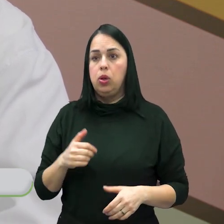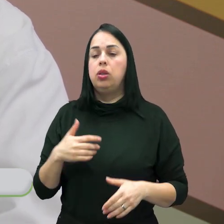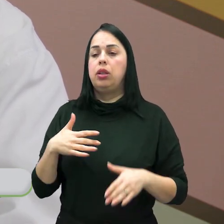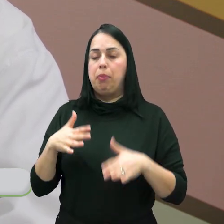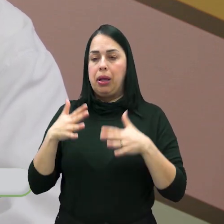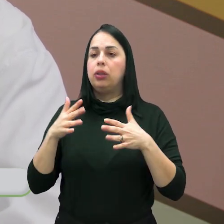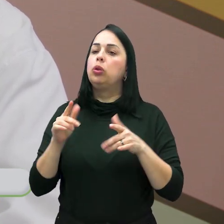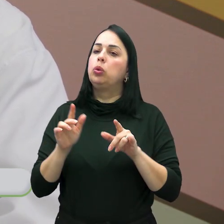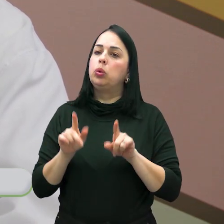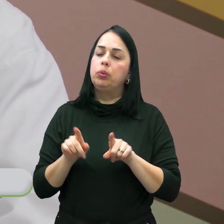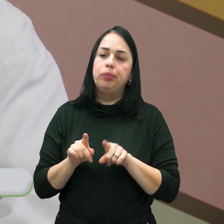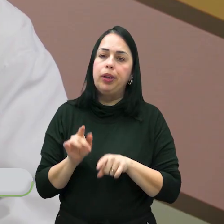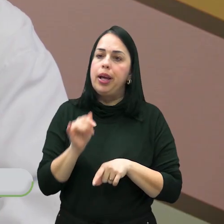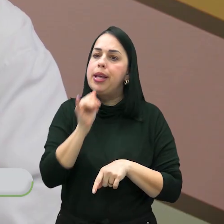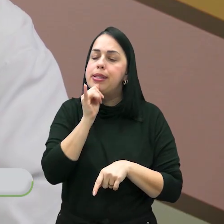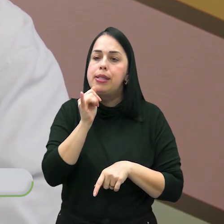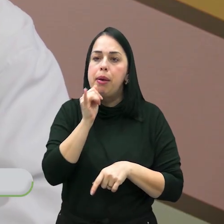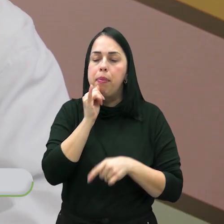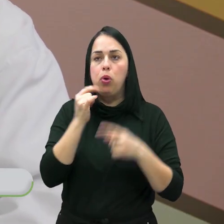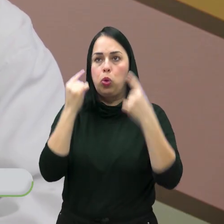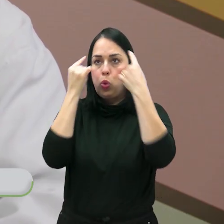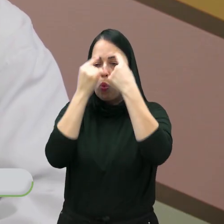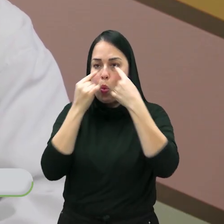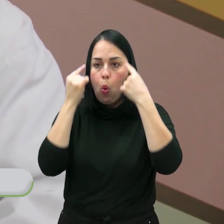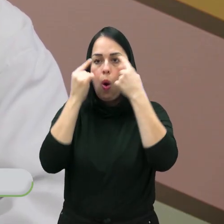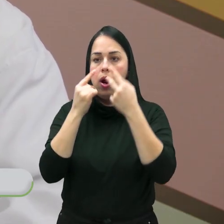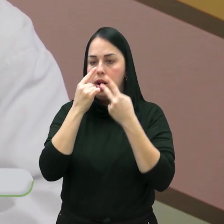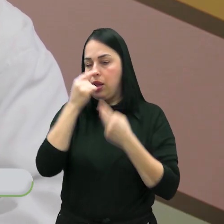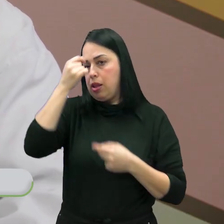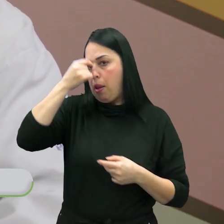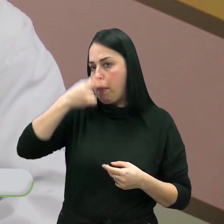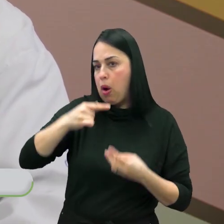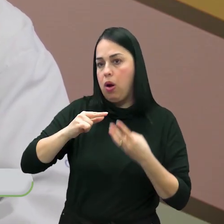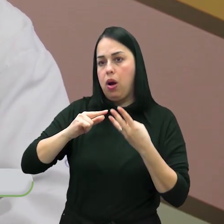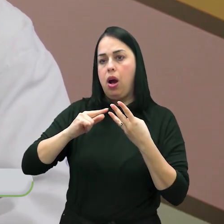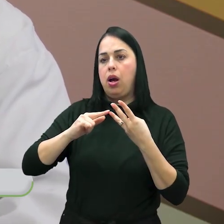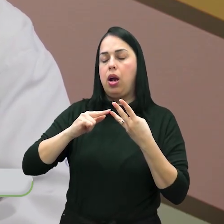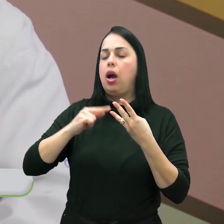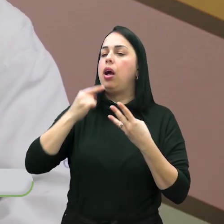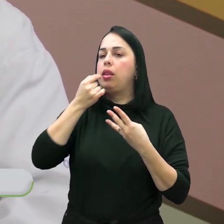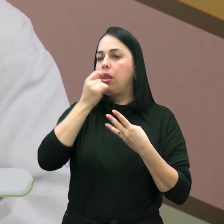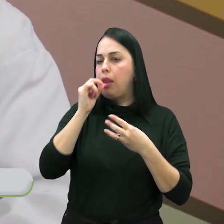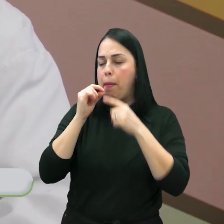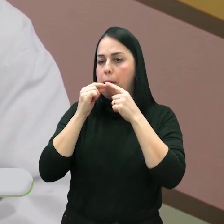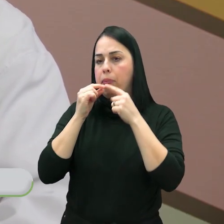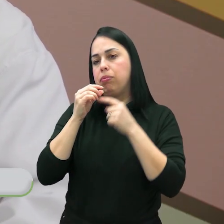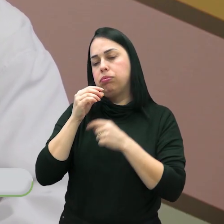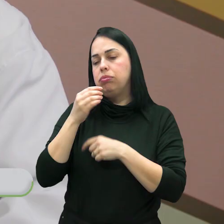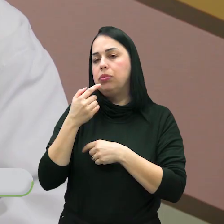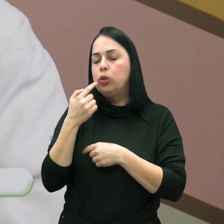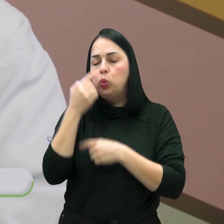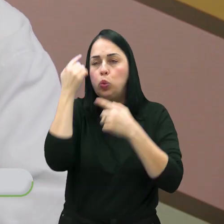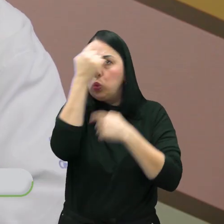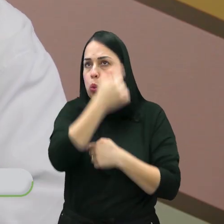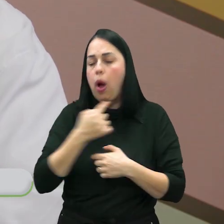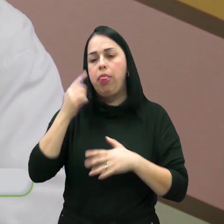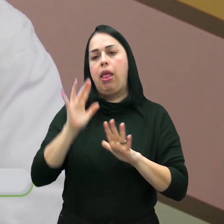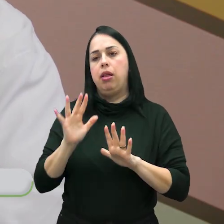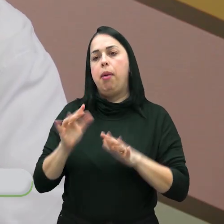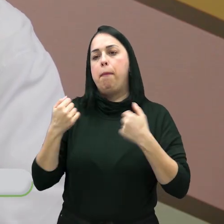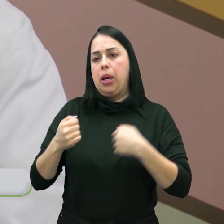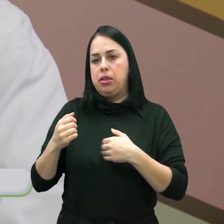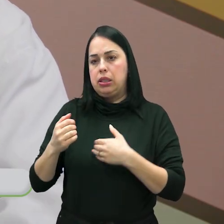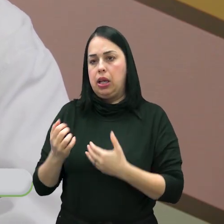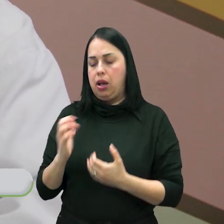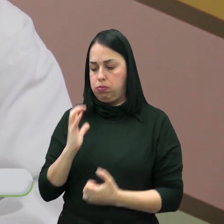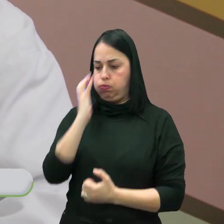for uma área que a gente chama de área nobre, por exemplo, os olhos, o nariz, boca, toda a face é uma área nobre,